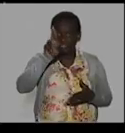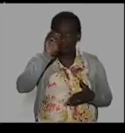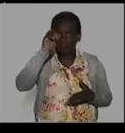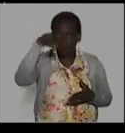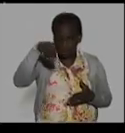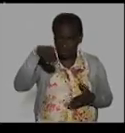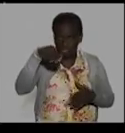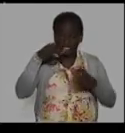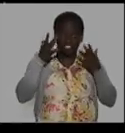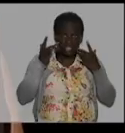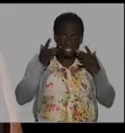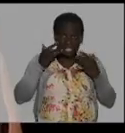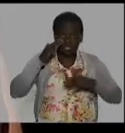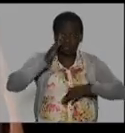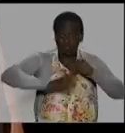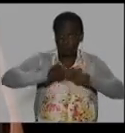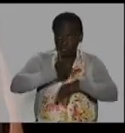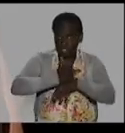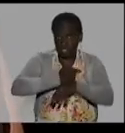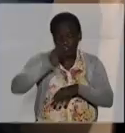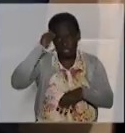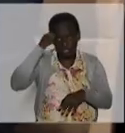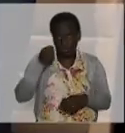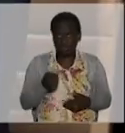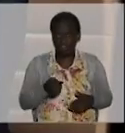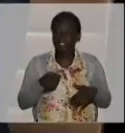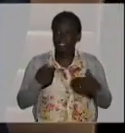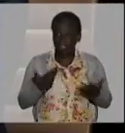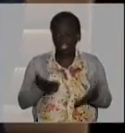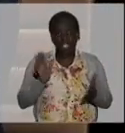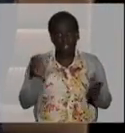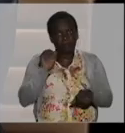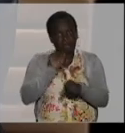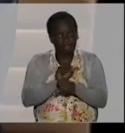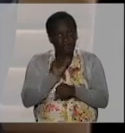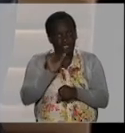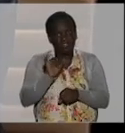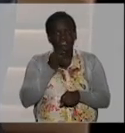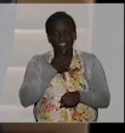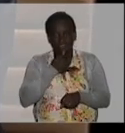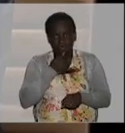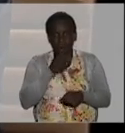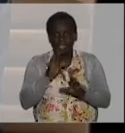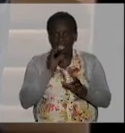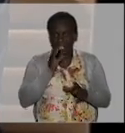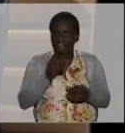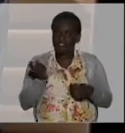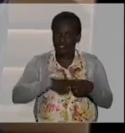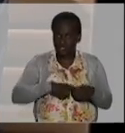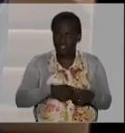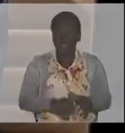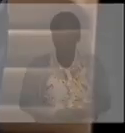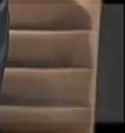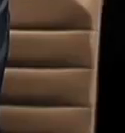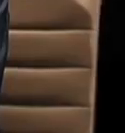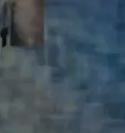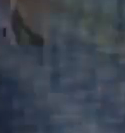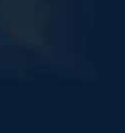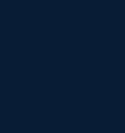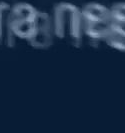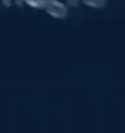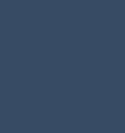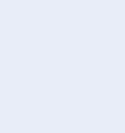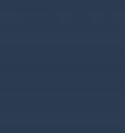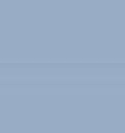Teatro Profissional do Negro. Teatro Profissional do Negro. Então é isso, gente. Vou ter que ir para o intervalo, infelizmente, mas já eu estou de volta.